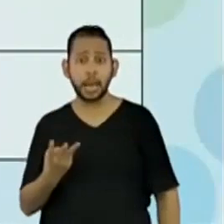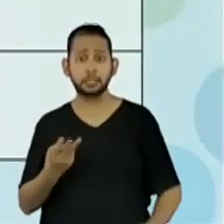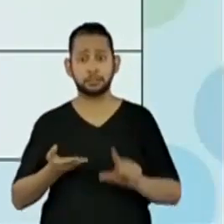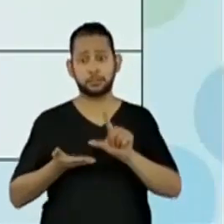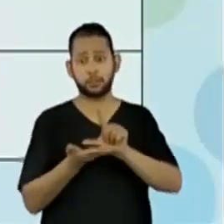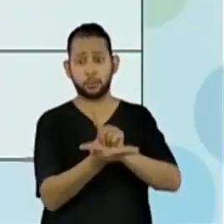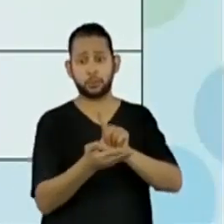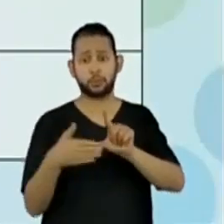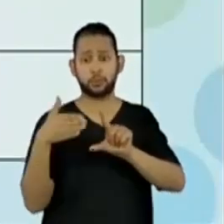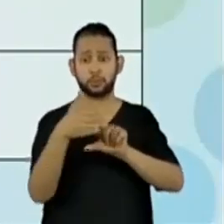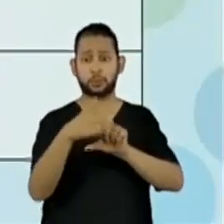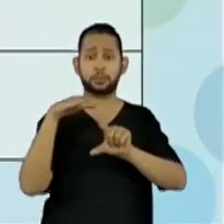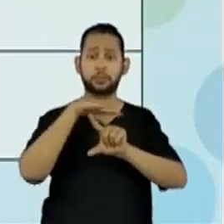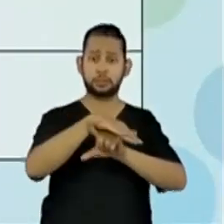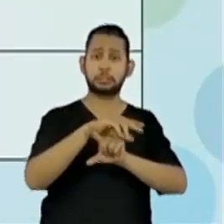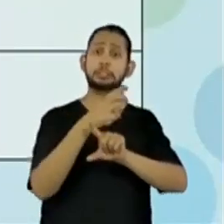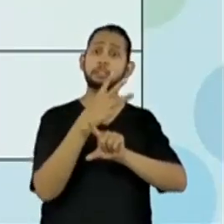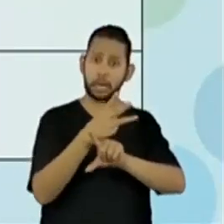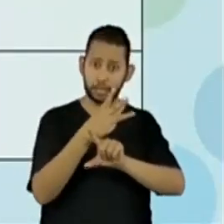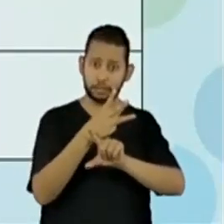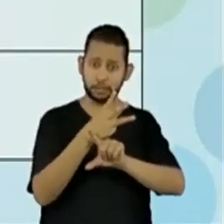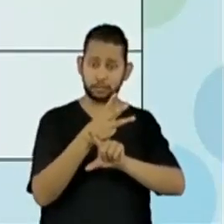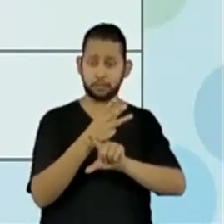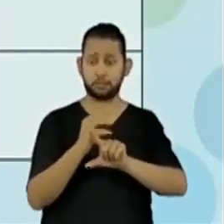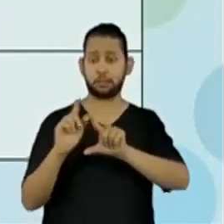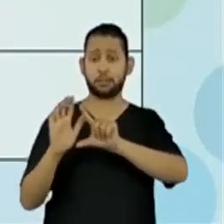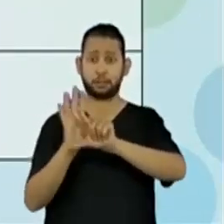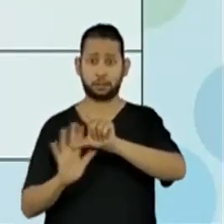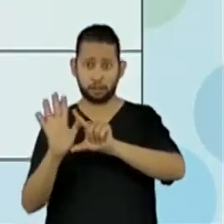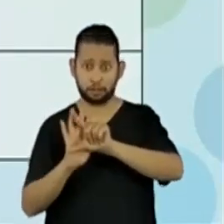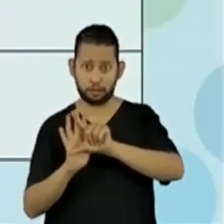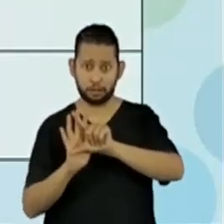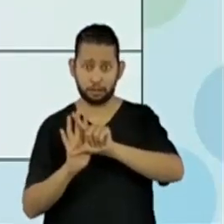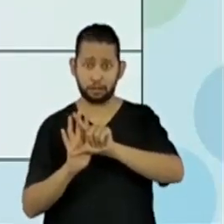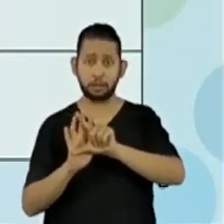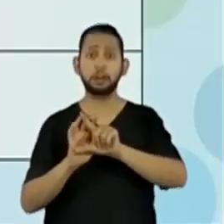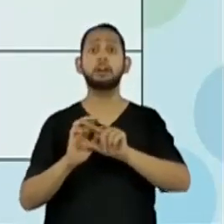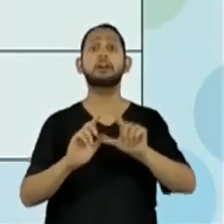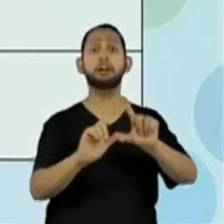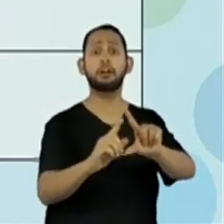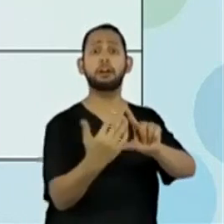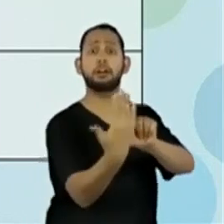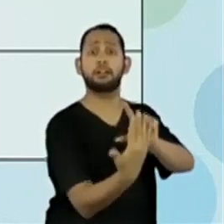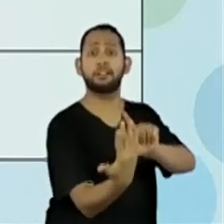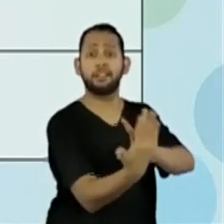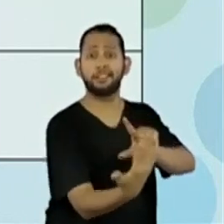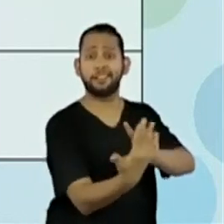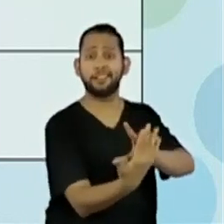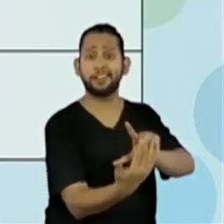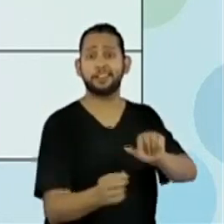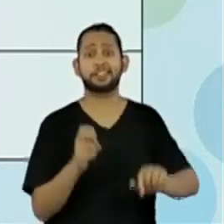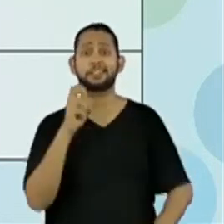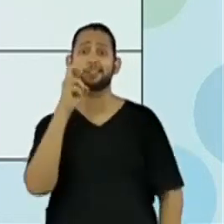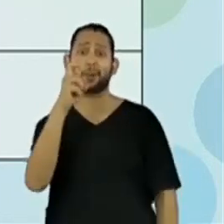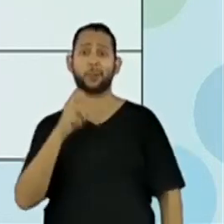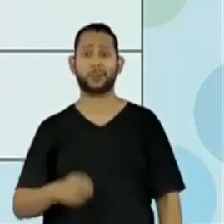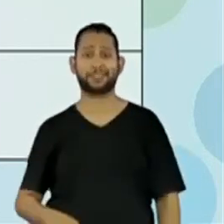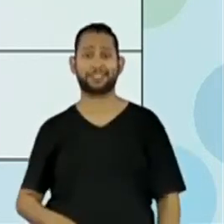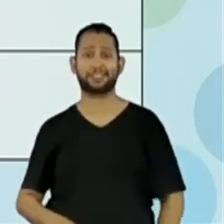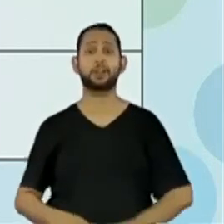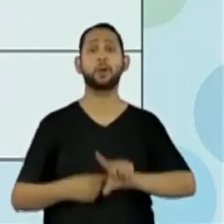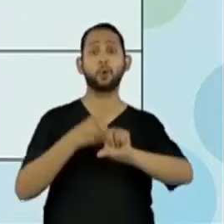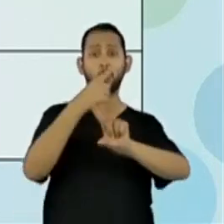3, mais essa base e a base de trás aqui, ó, são 3 mais 2, 5. Então, eu vou colocar aqui